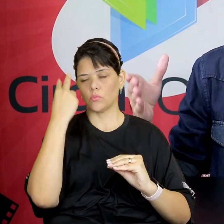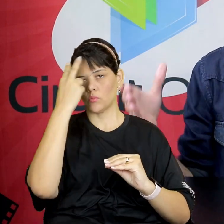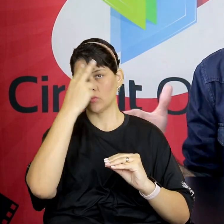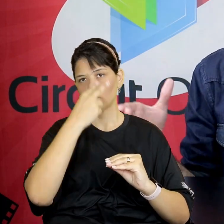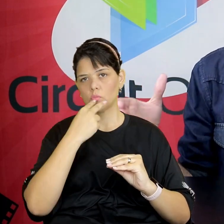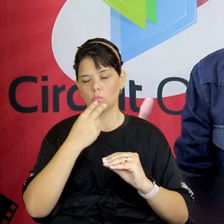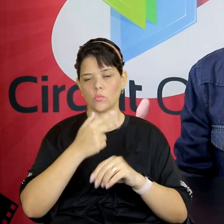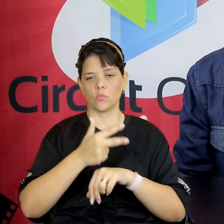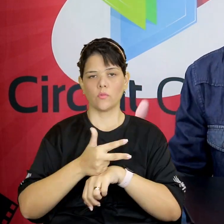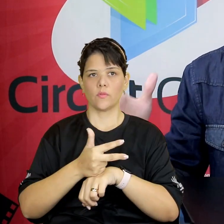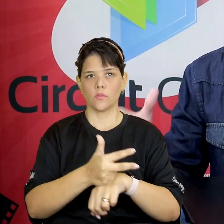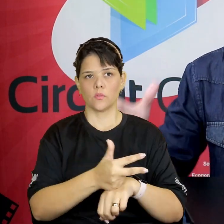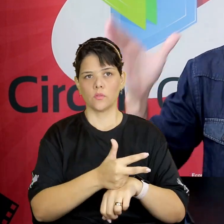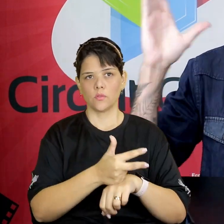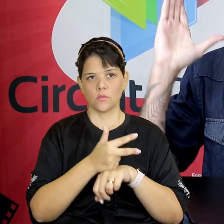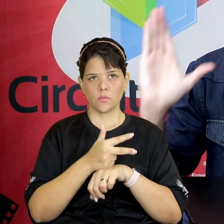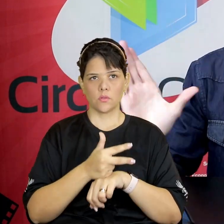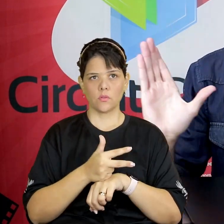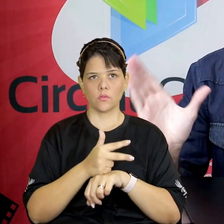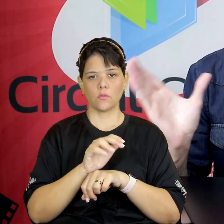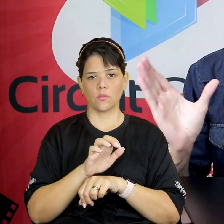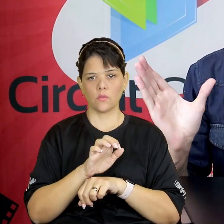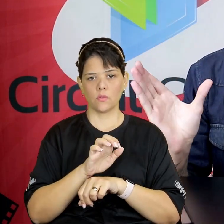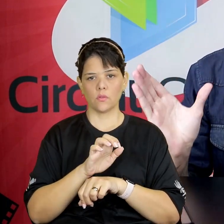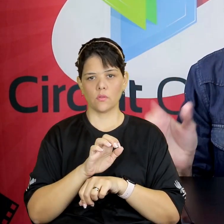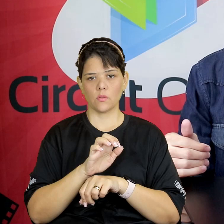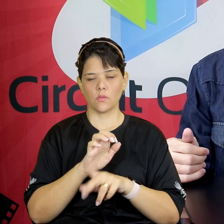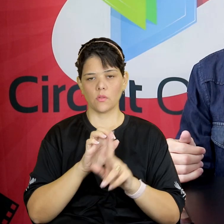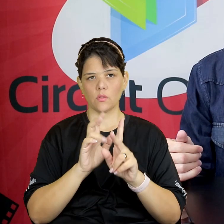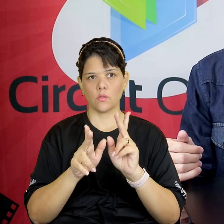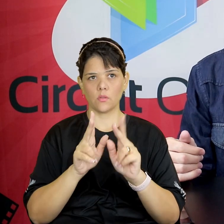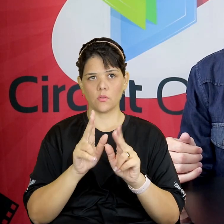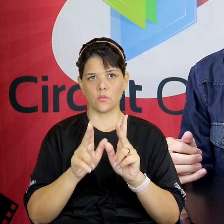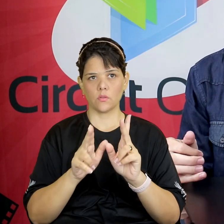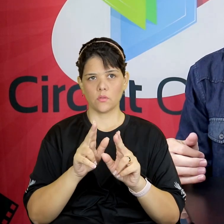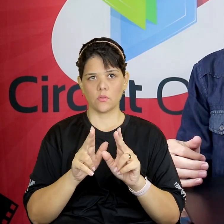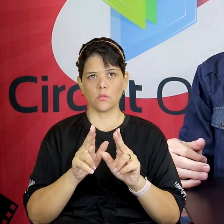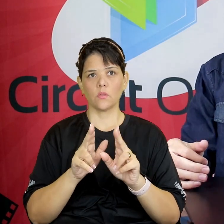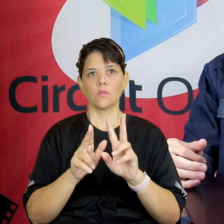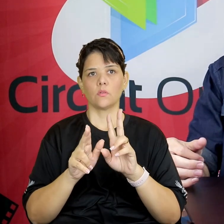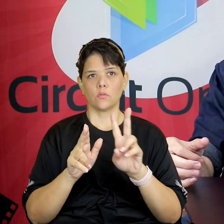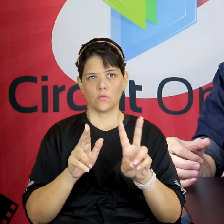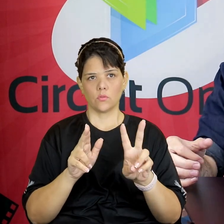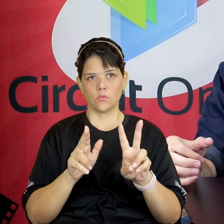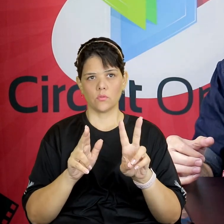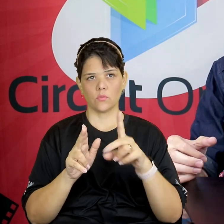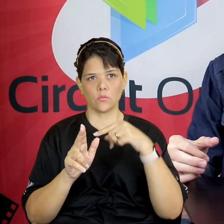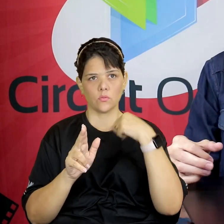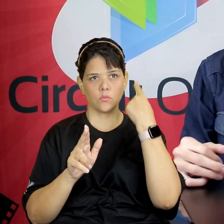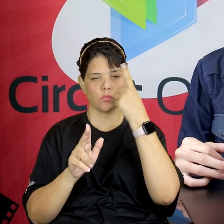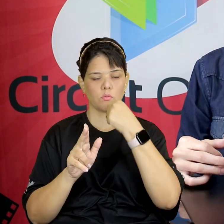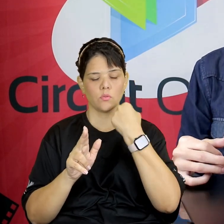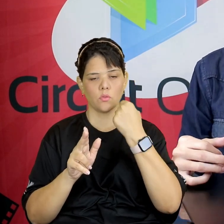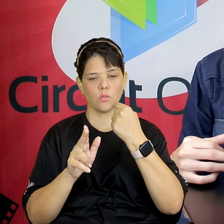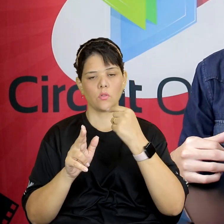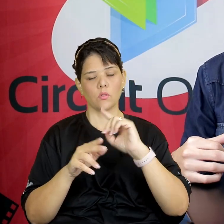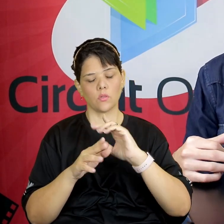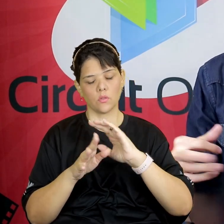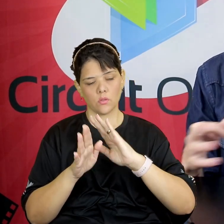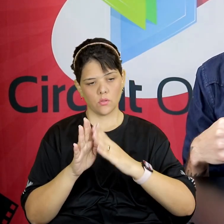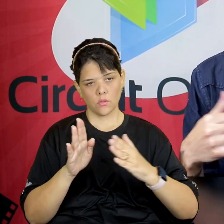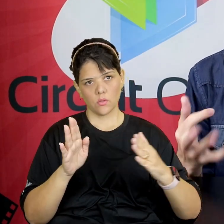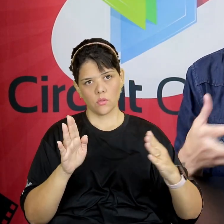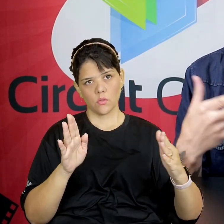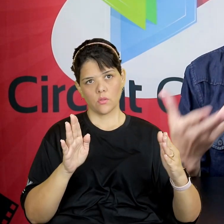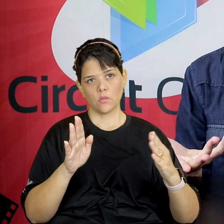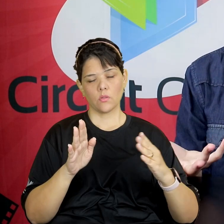gravação. Na edição vai chegar uma gravação de 2 horas completa. Tranquilo? Então, esse filme costuma ser mais rápido